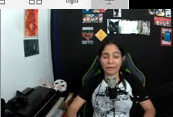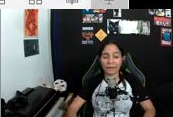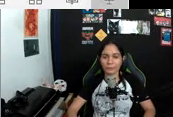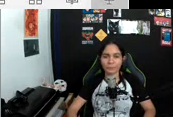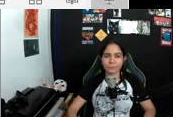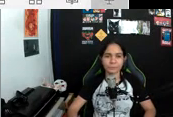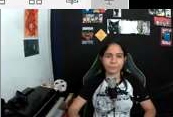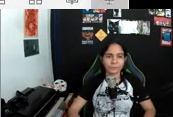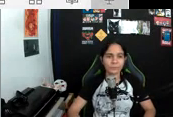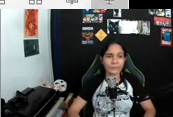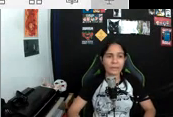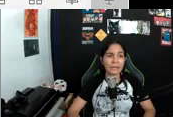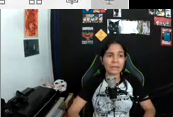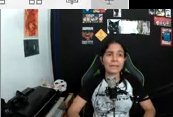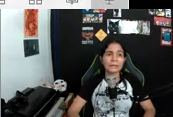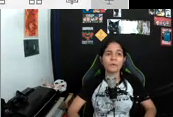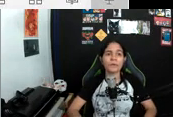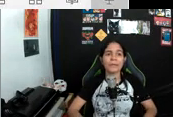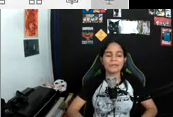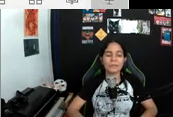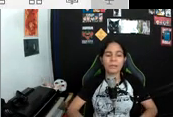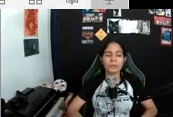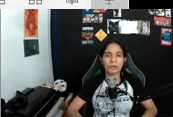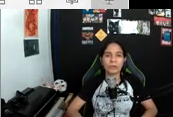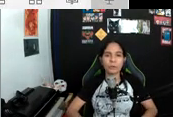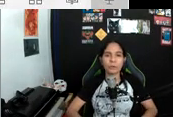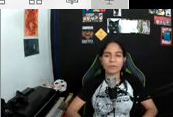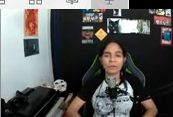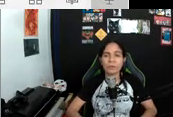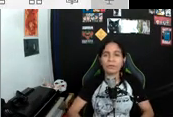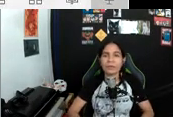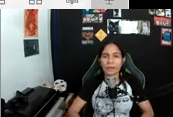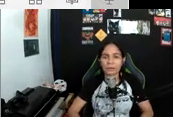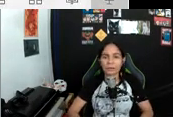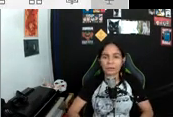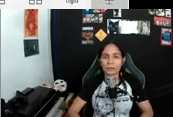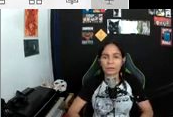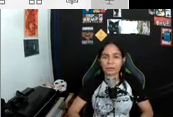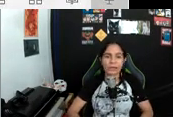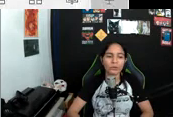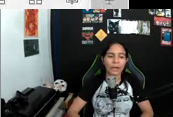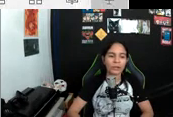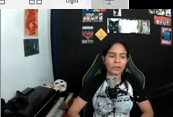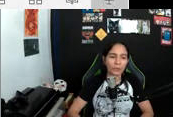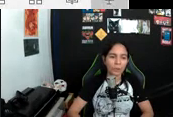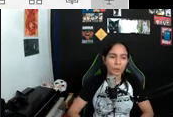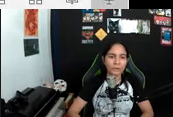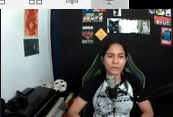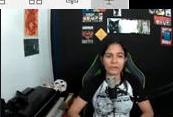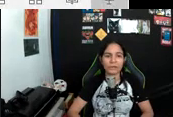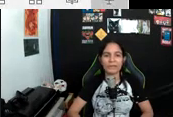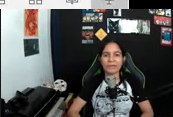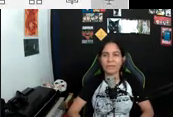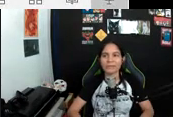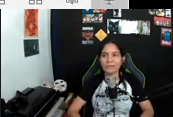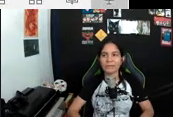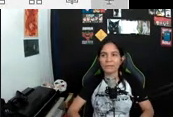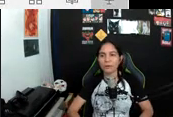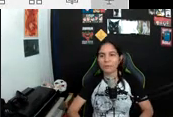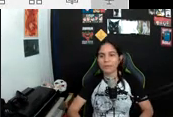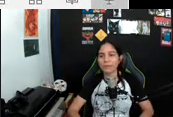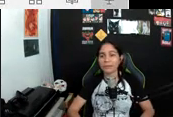essa reflexão. Então, o fornecimento de informações é um direito do paciente. No artigo 11, ele diz que